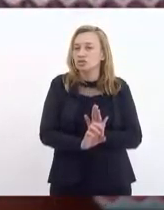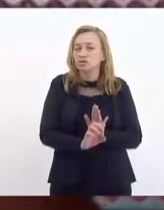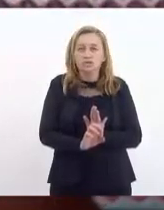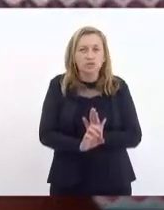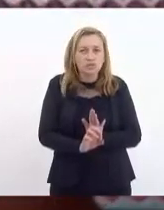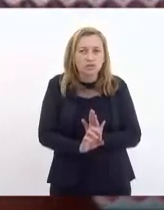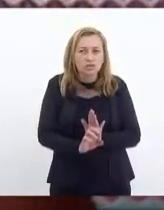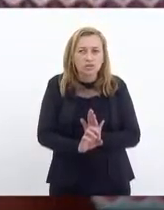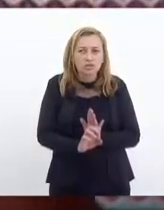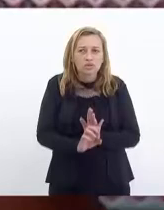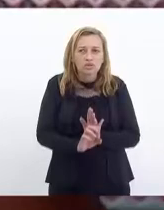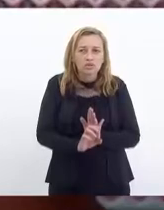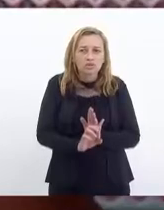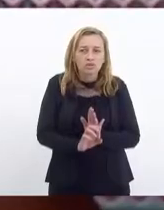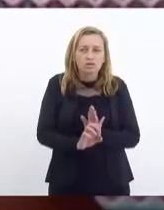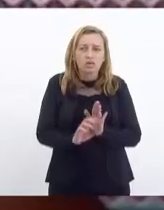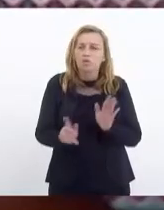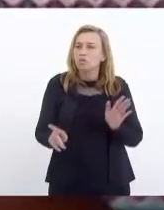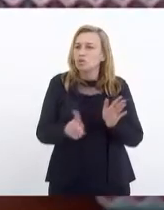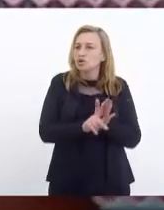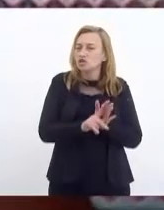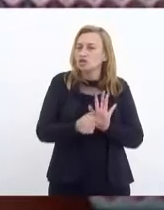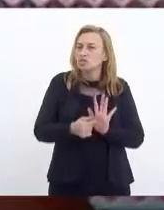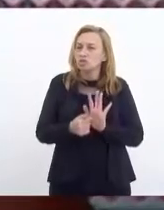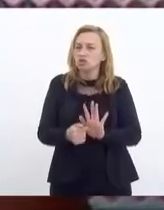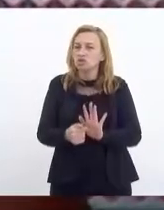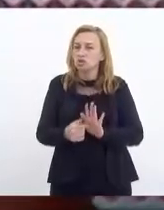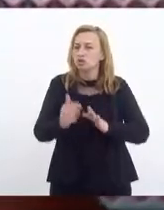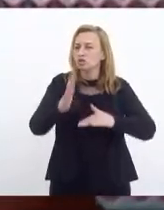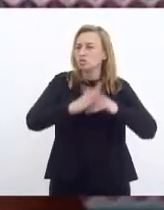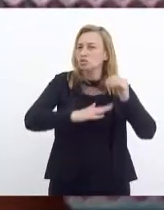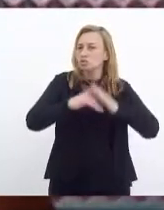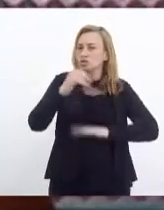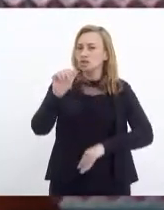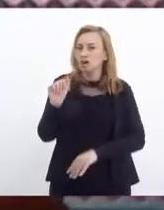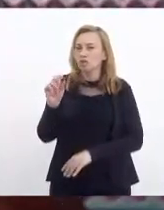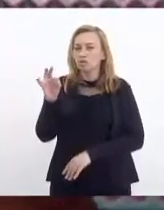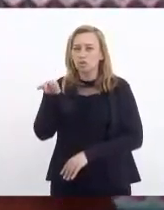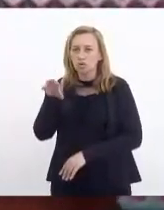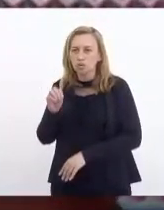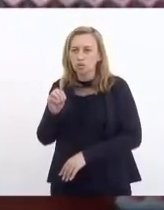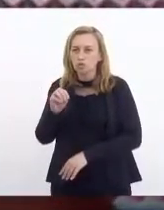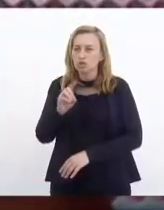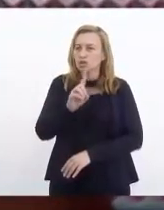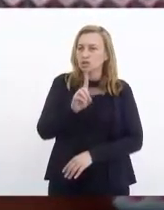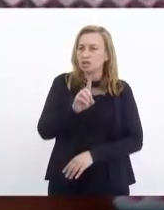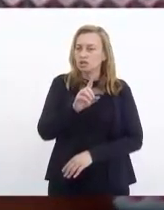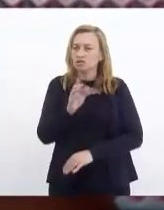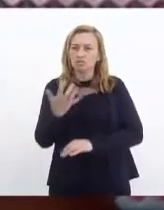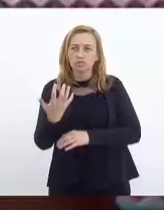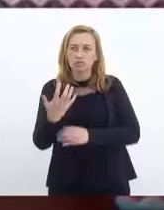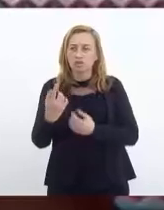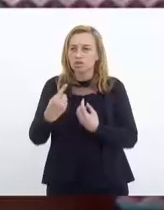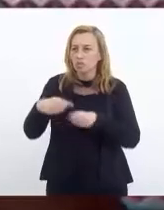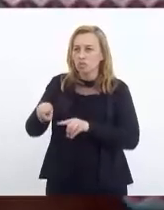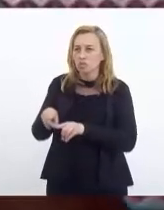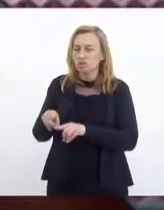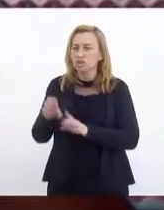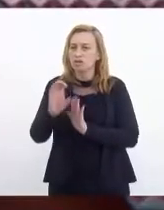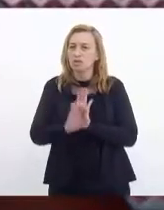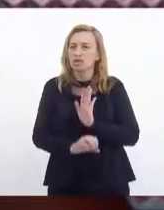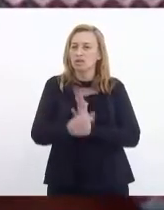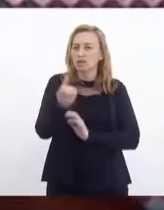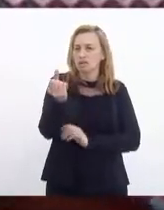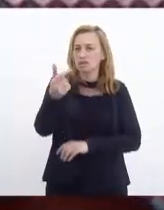escopo do projeto direcionado aos profissionais autônomos, rejeitamos as emendas de número 6 e 7.